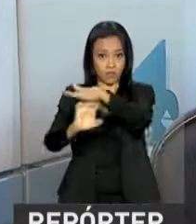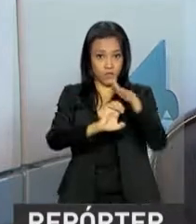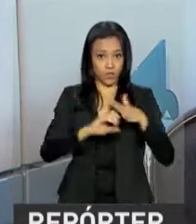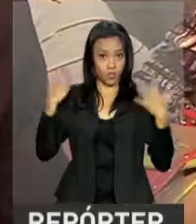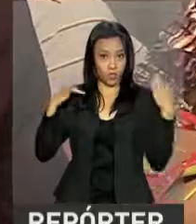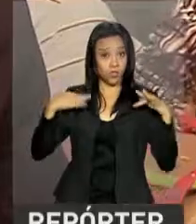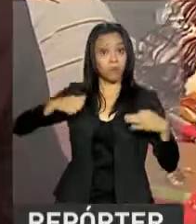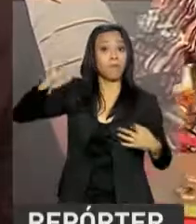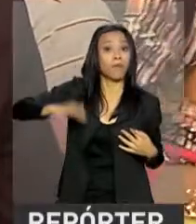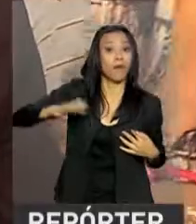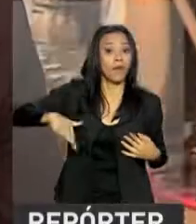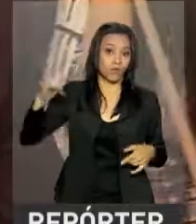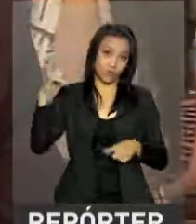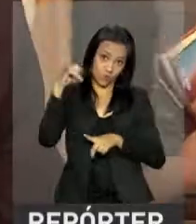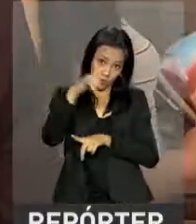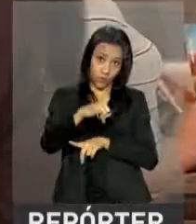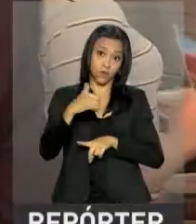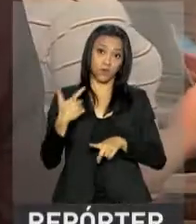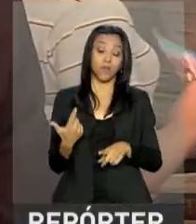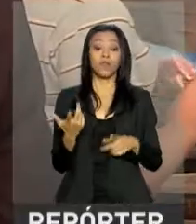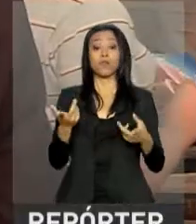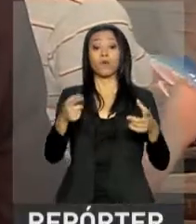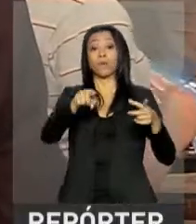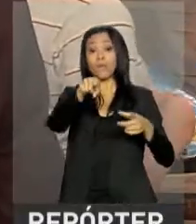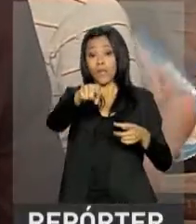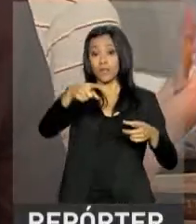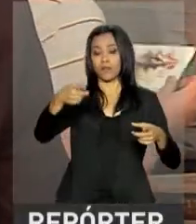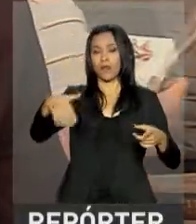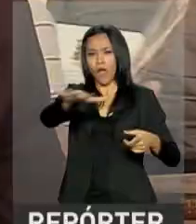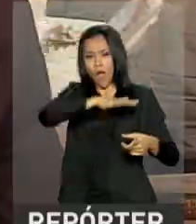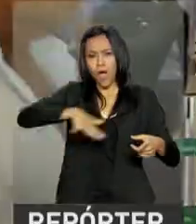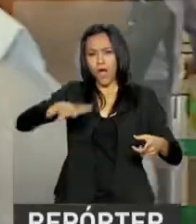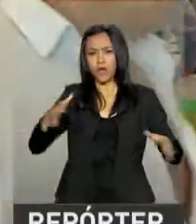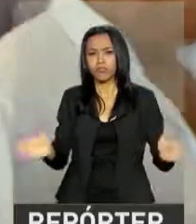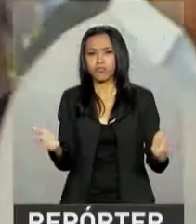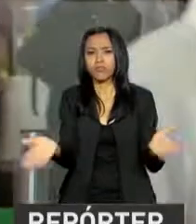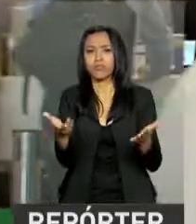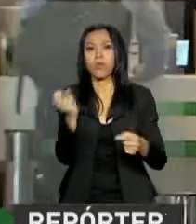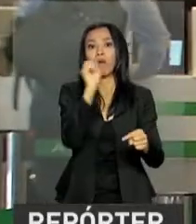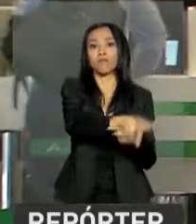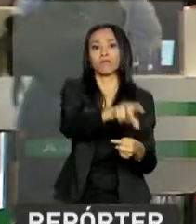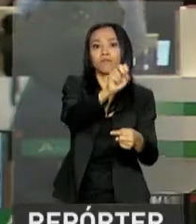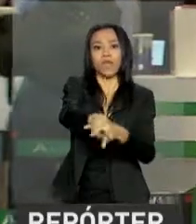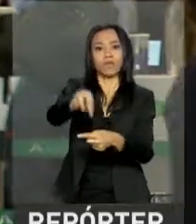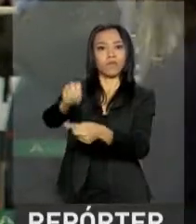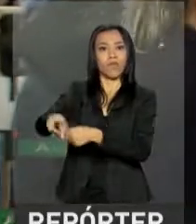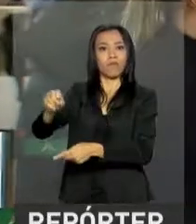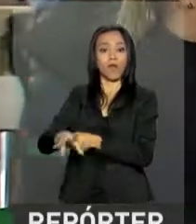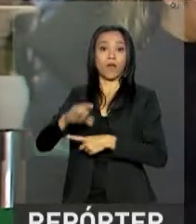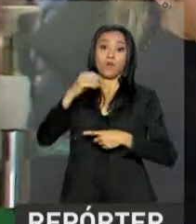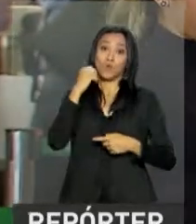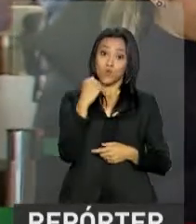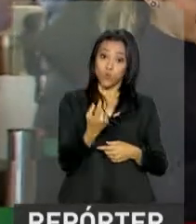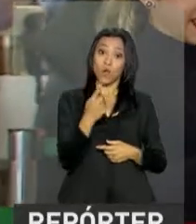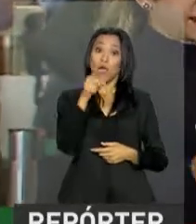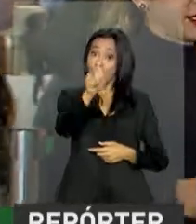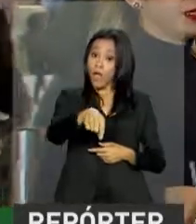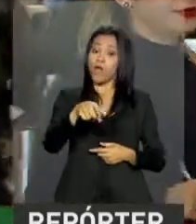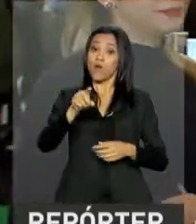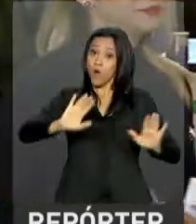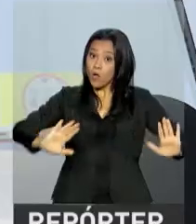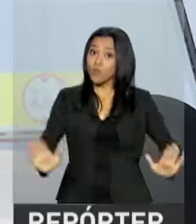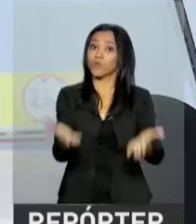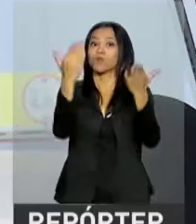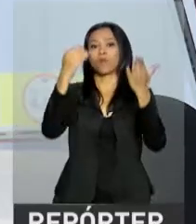mais baratos. O setor movimenta também o mercado de trabalho. 1 em cada 10 empregos no mundo é gerado pelo